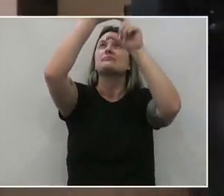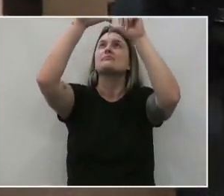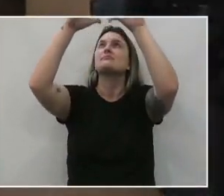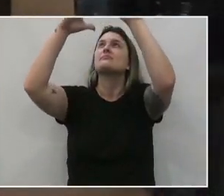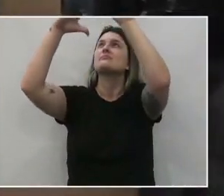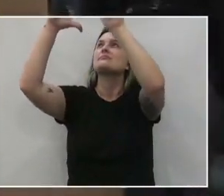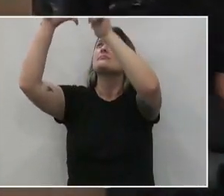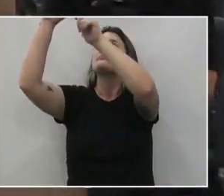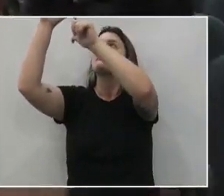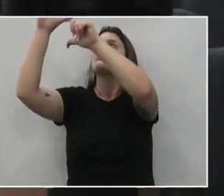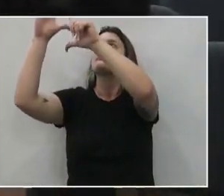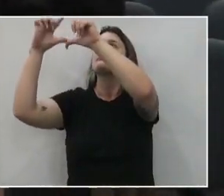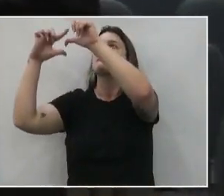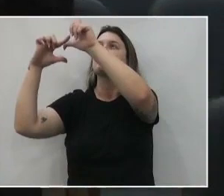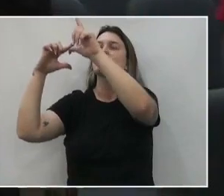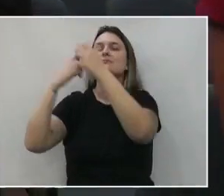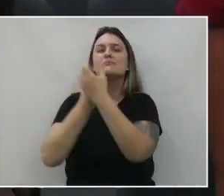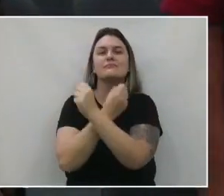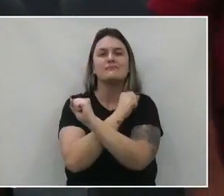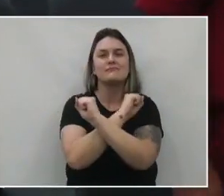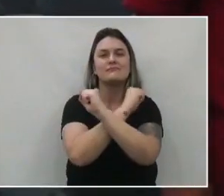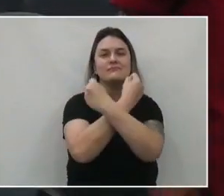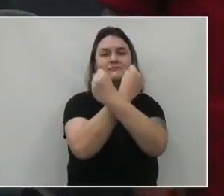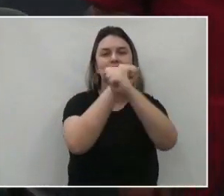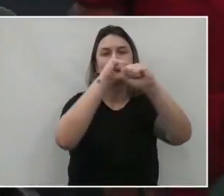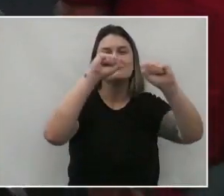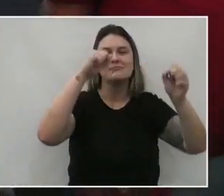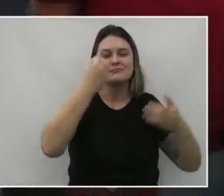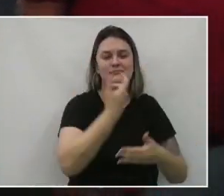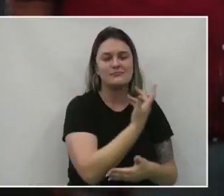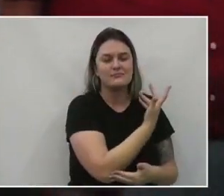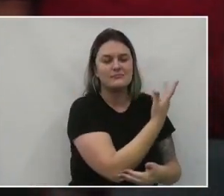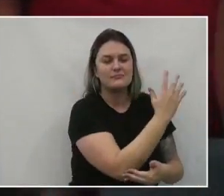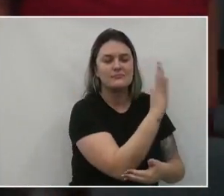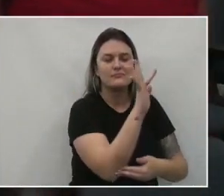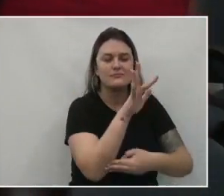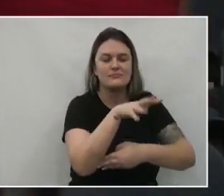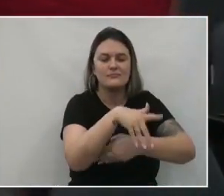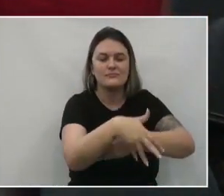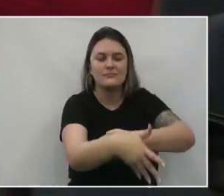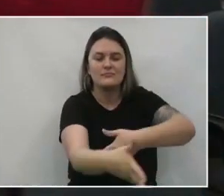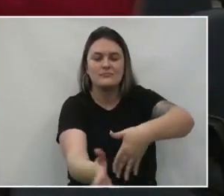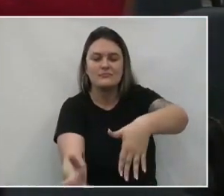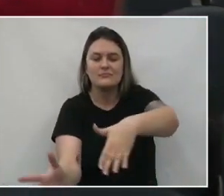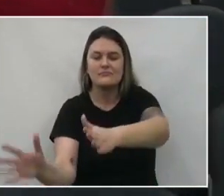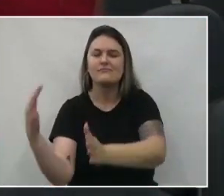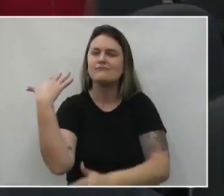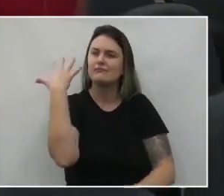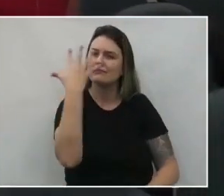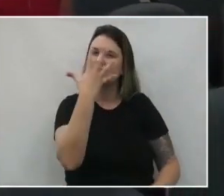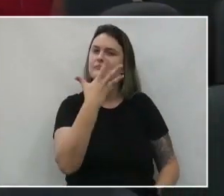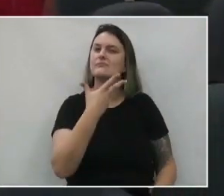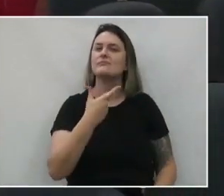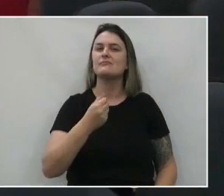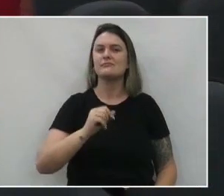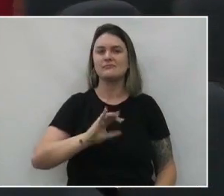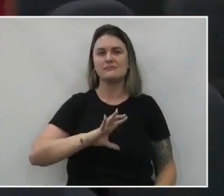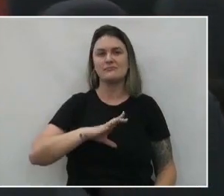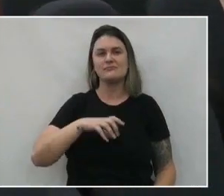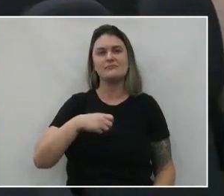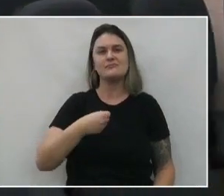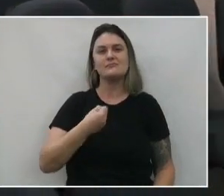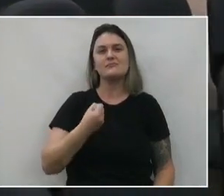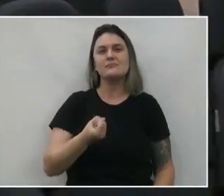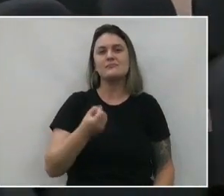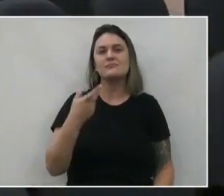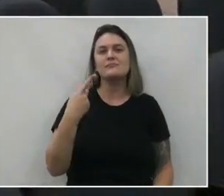do cruzeiro resplandece. Gigante pela própria natureza, és belo, forte,